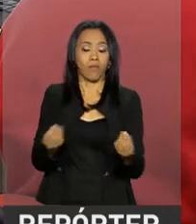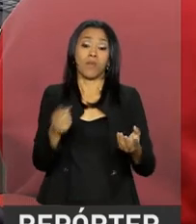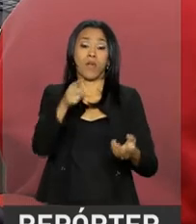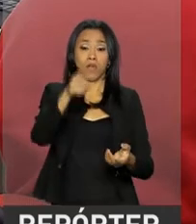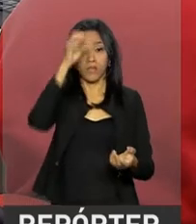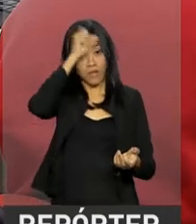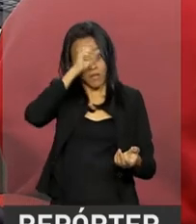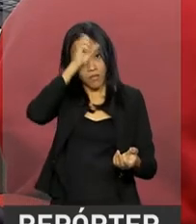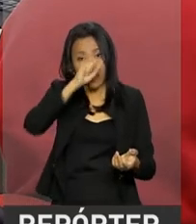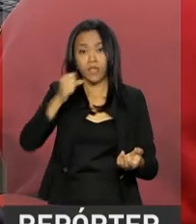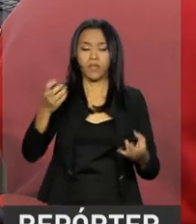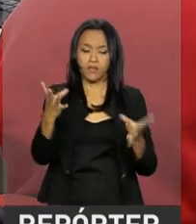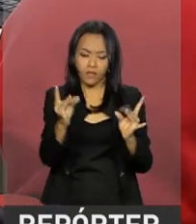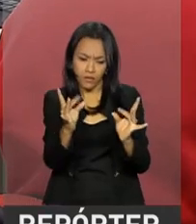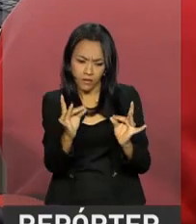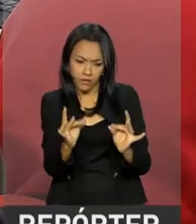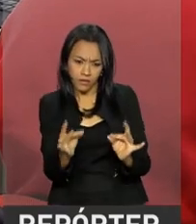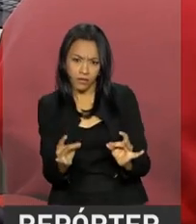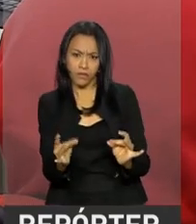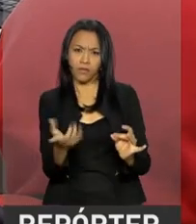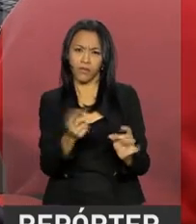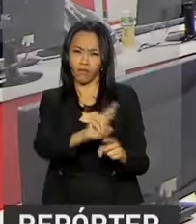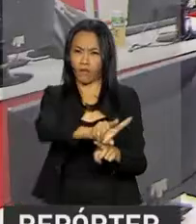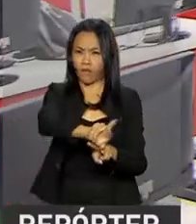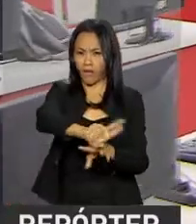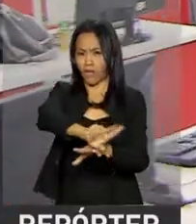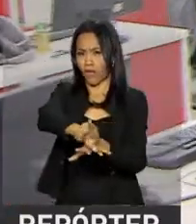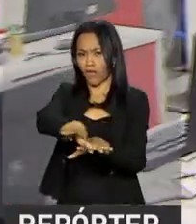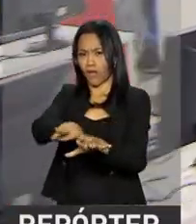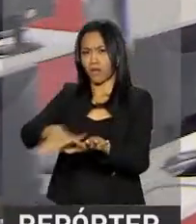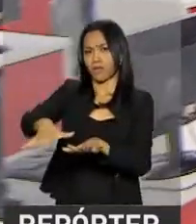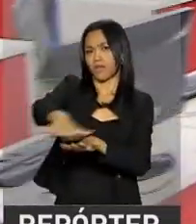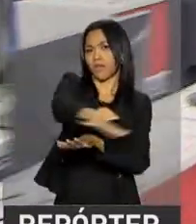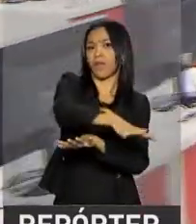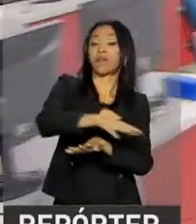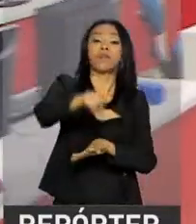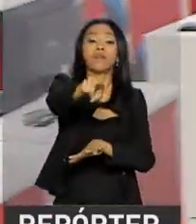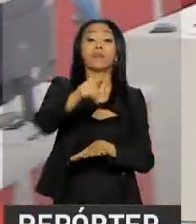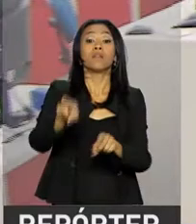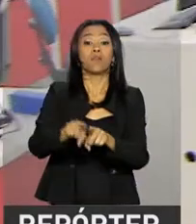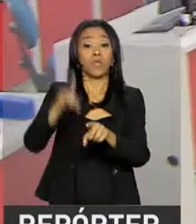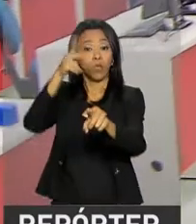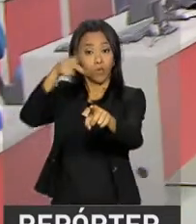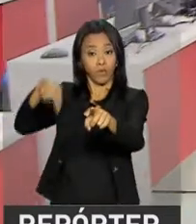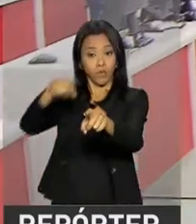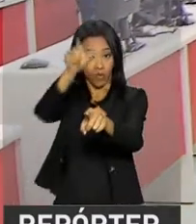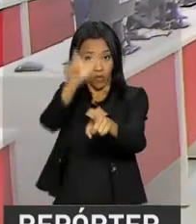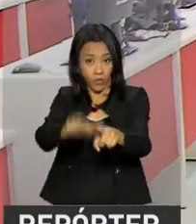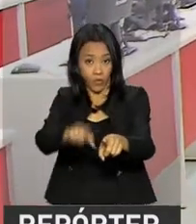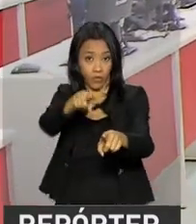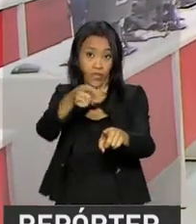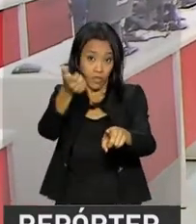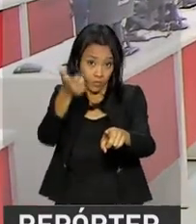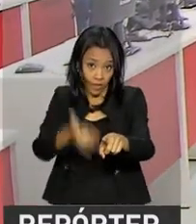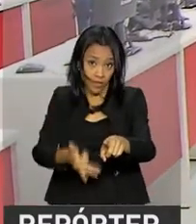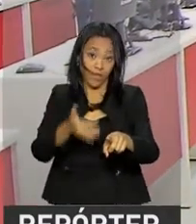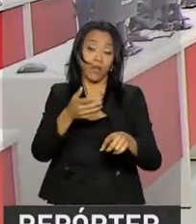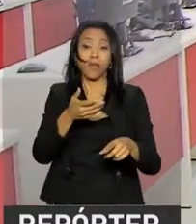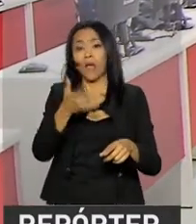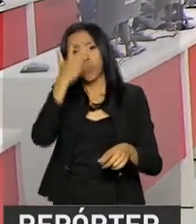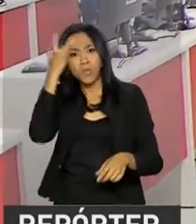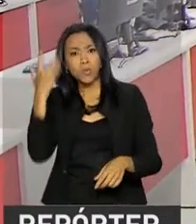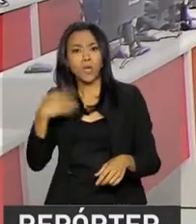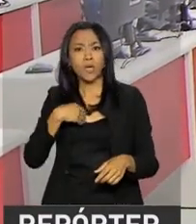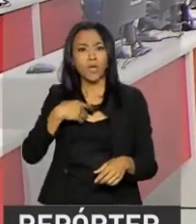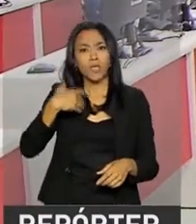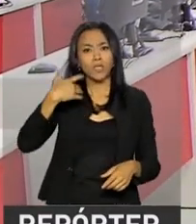trabalho minucioso e envolve diversas áreas o professor e também desenvolvedor conta que mesmo que a pessoa não seja